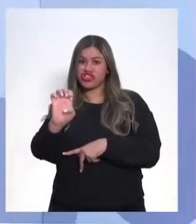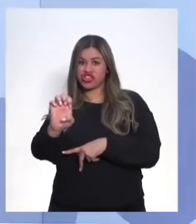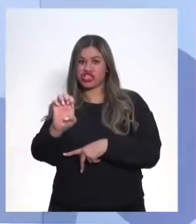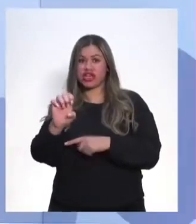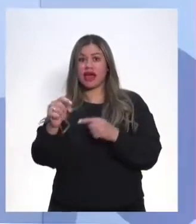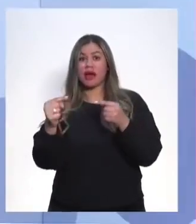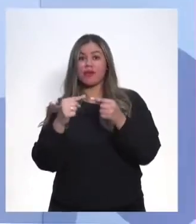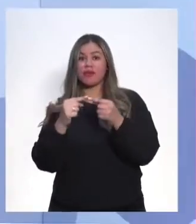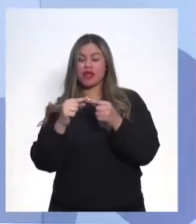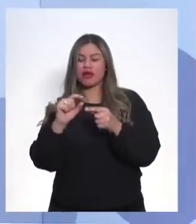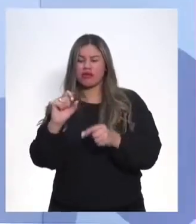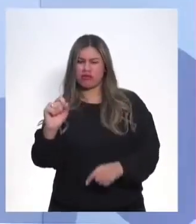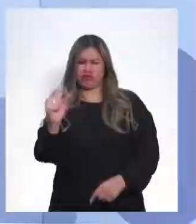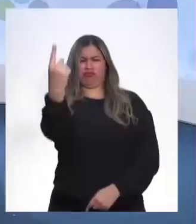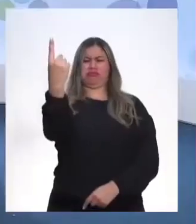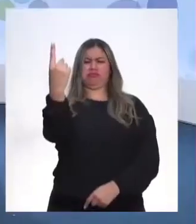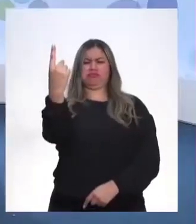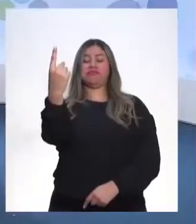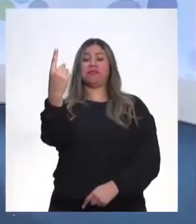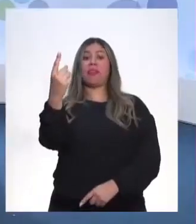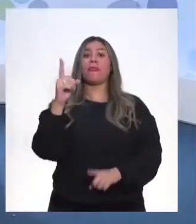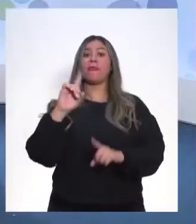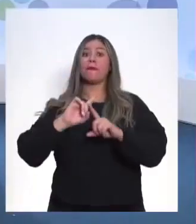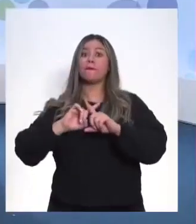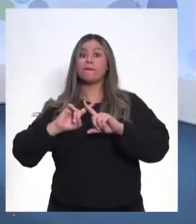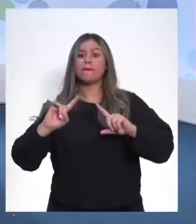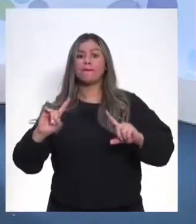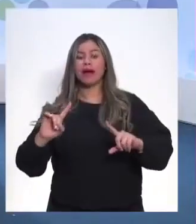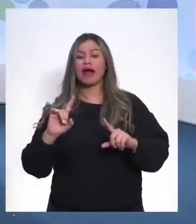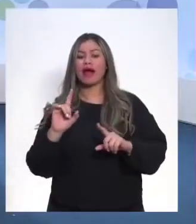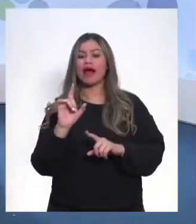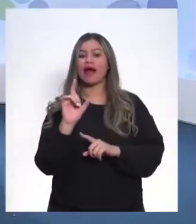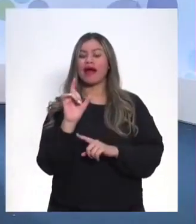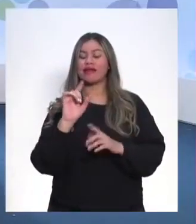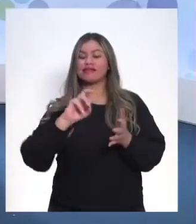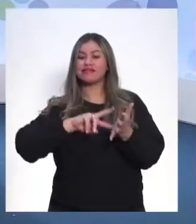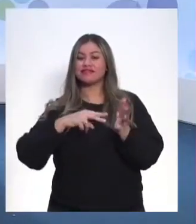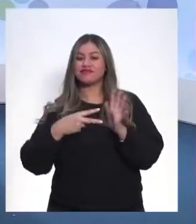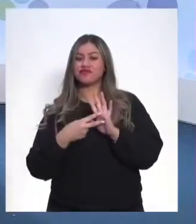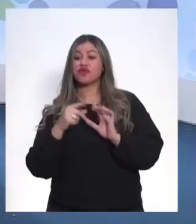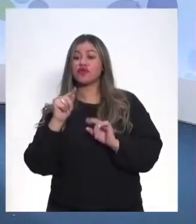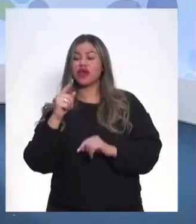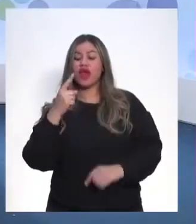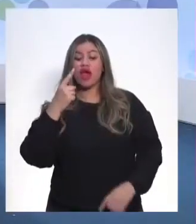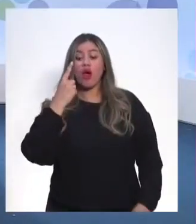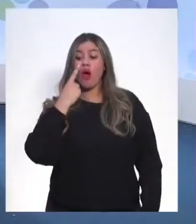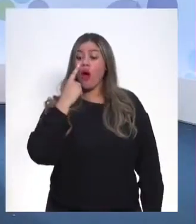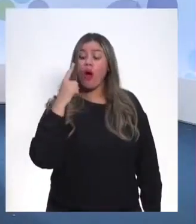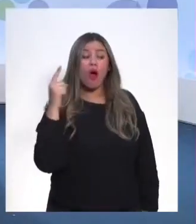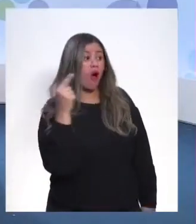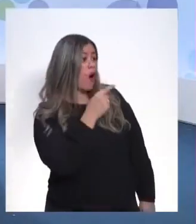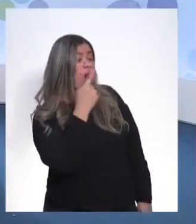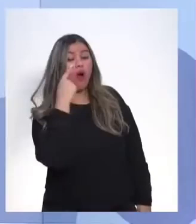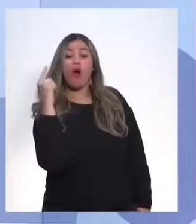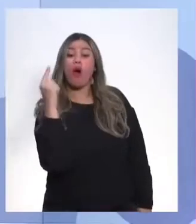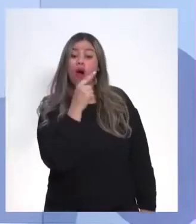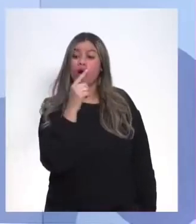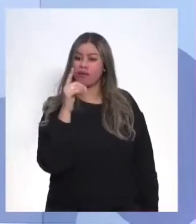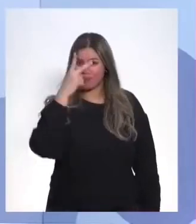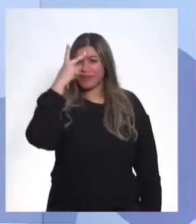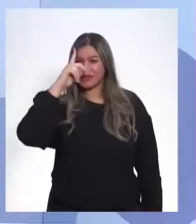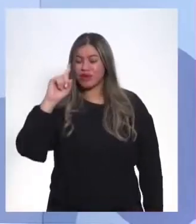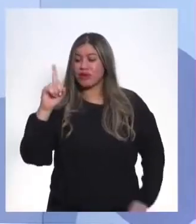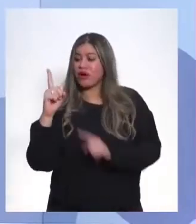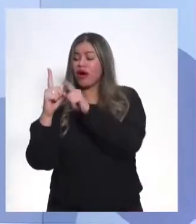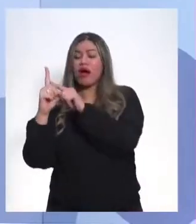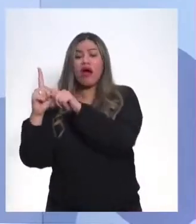aí, gente, né? Eu nem sabia, gente. Eu falo oxente desde quando eu sou novinha, não sabia. Oxente, olha aí, gente. É o